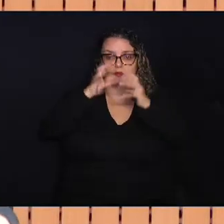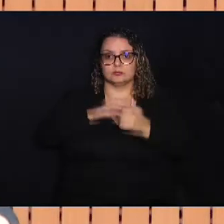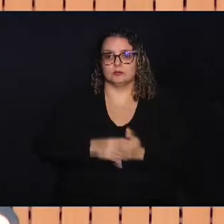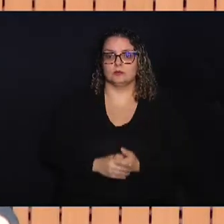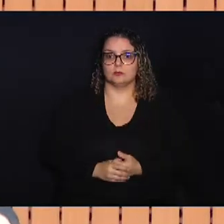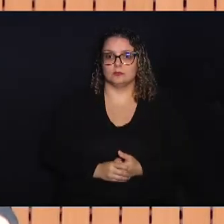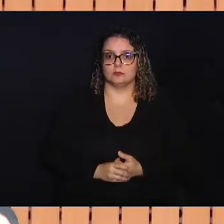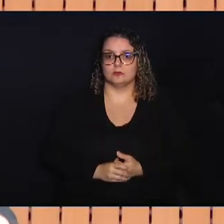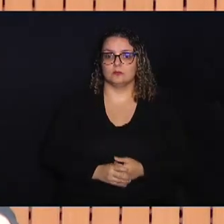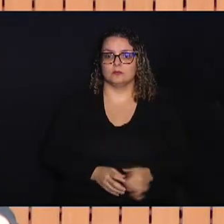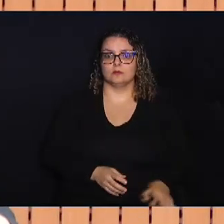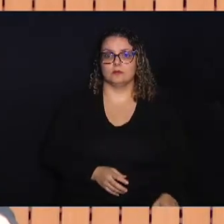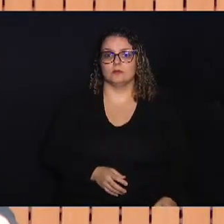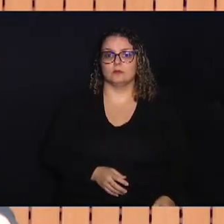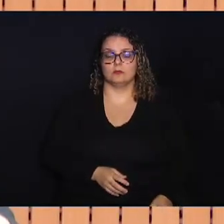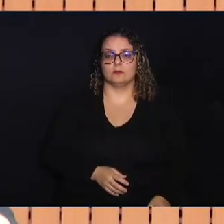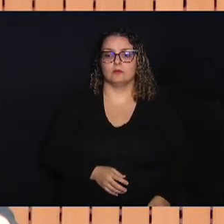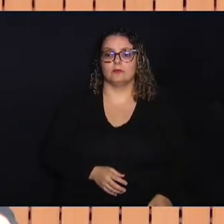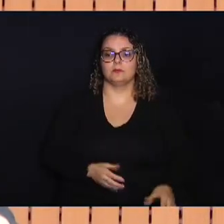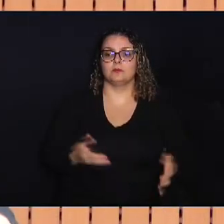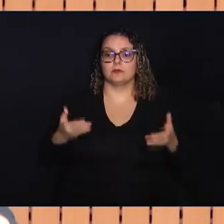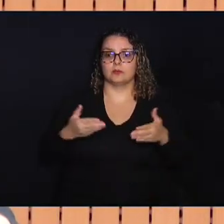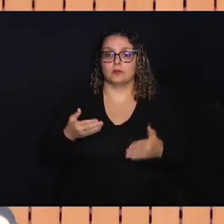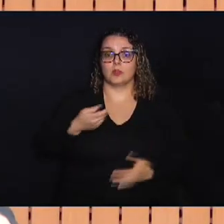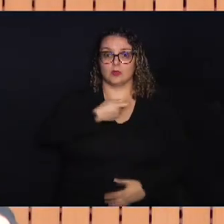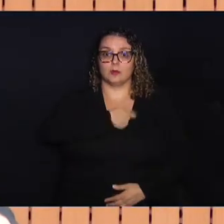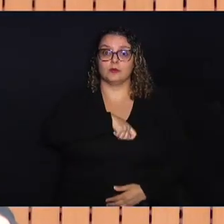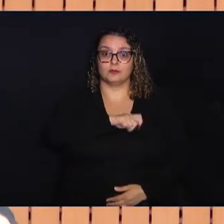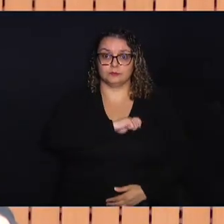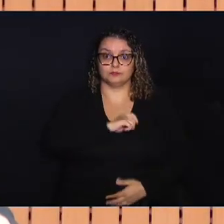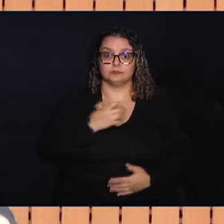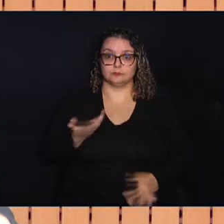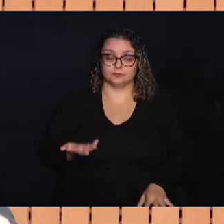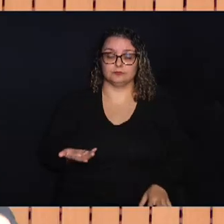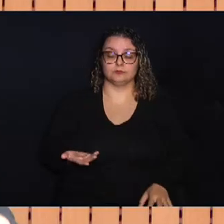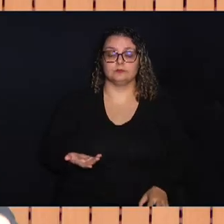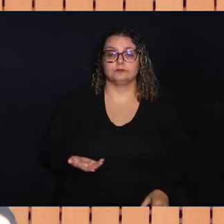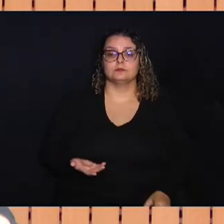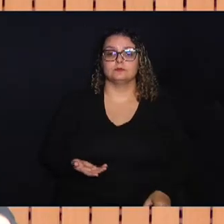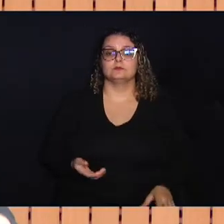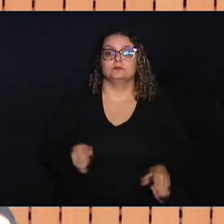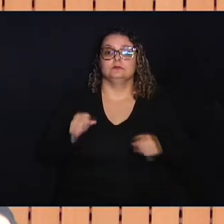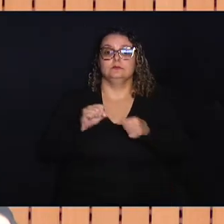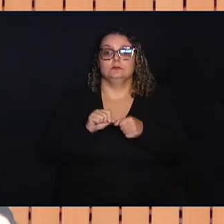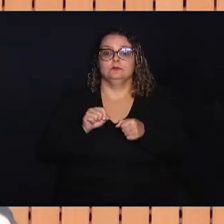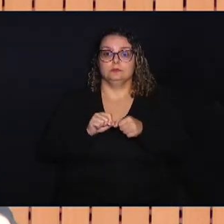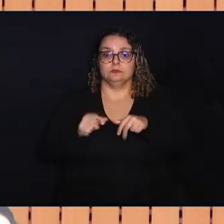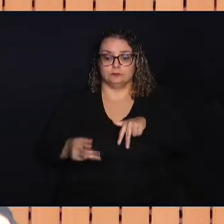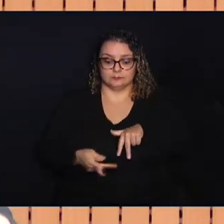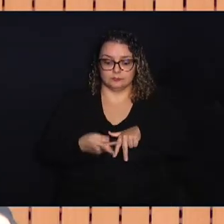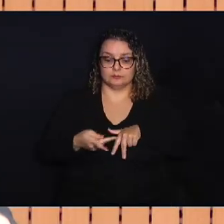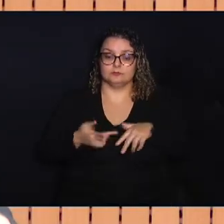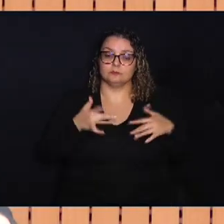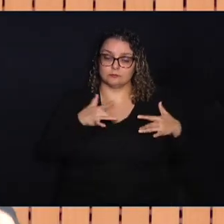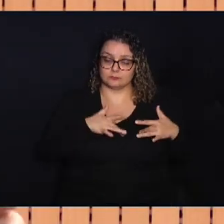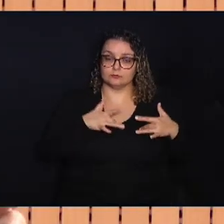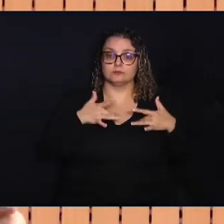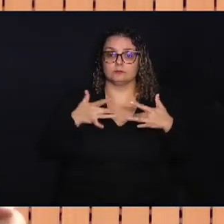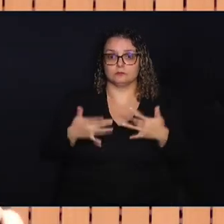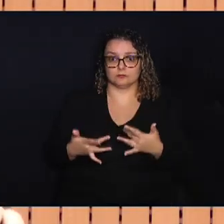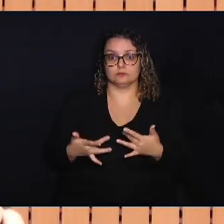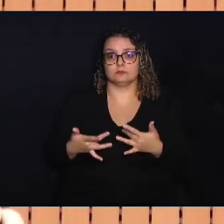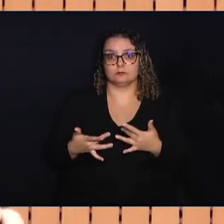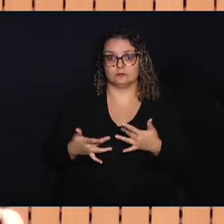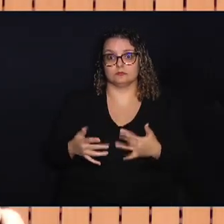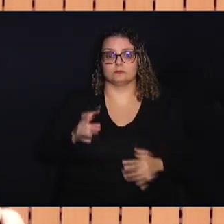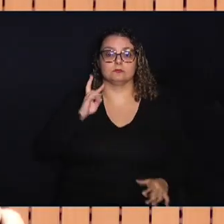agora atingindo a Espanha, nos leva aqui a manifestar solidariedade, né, às